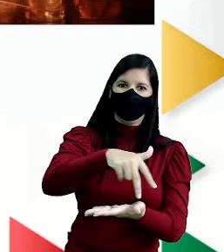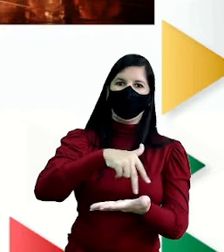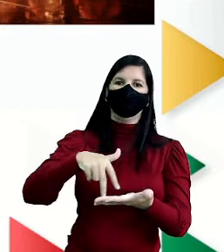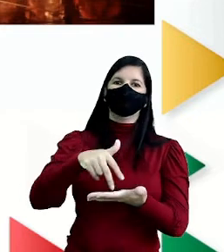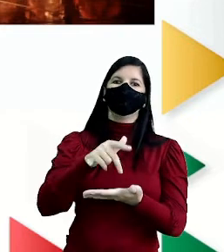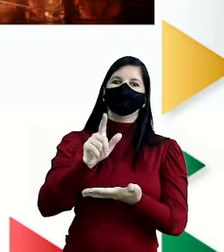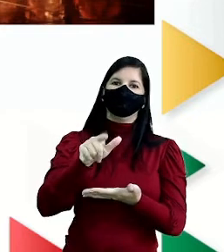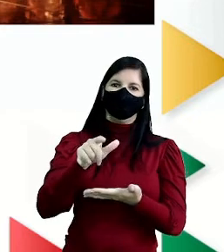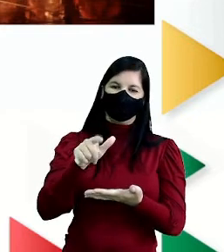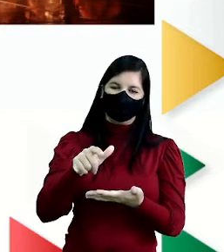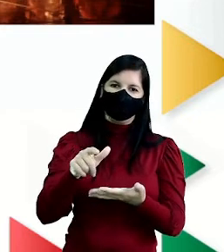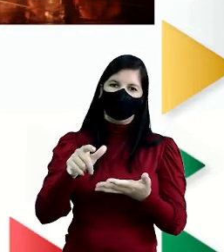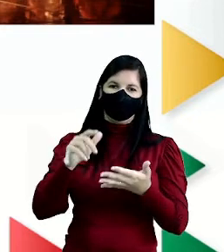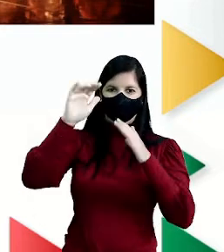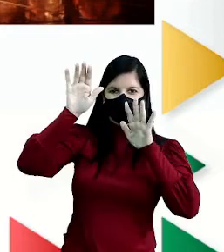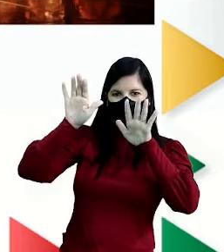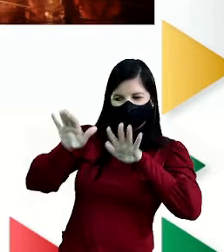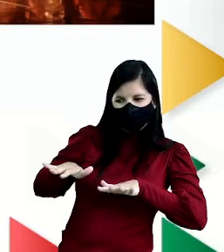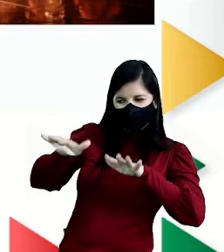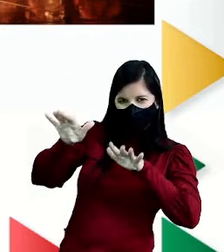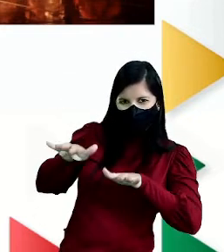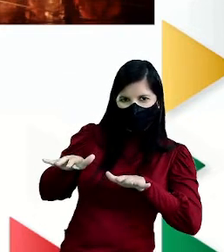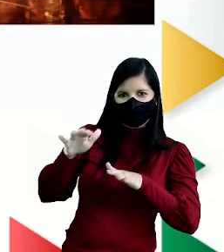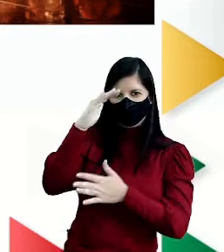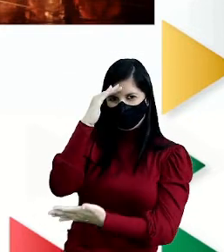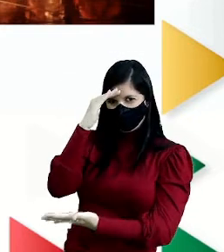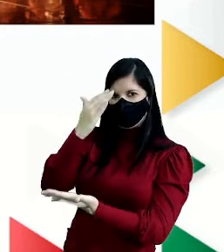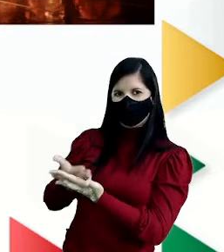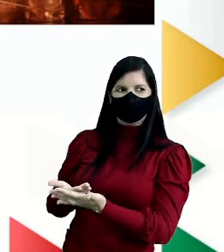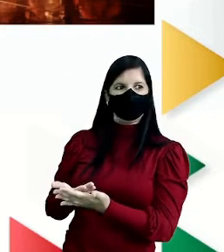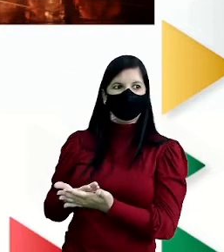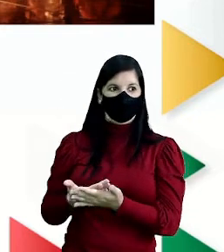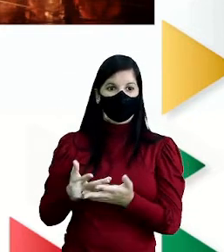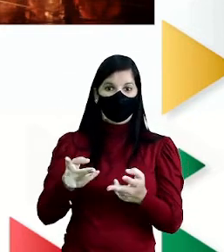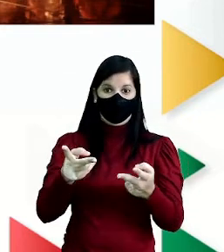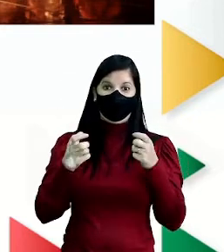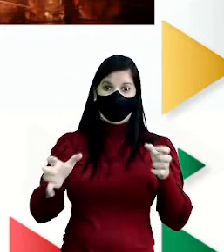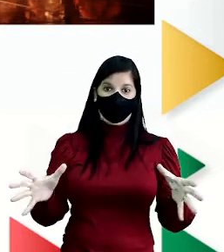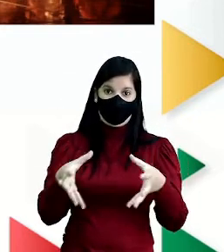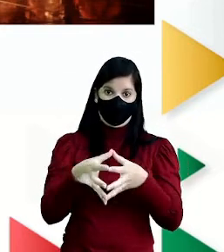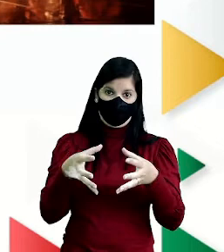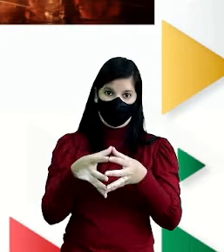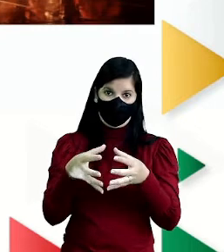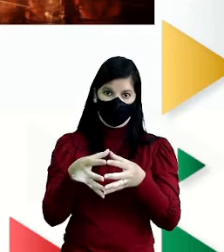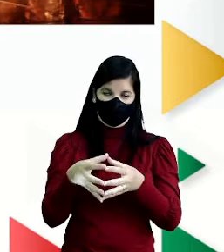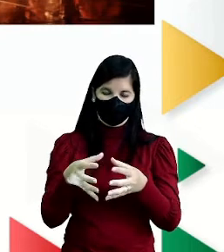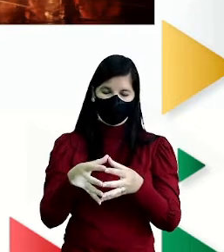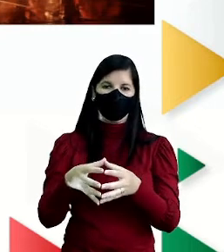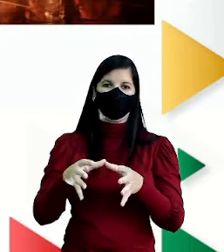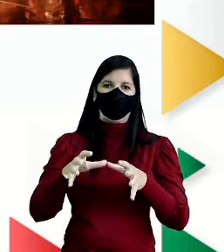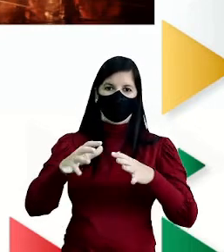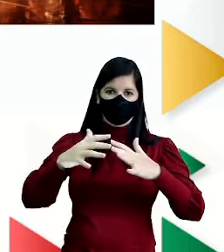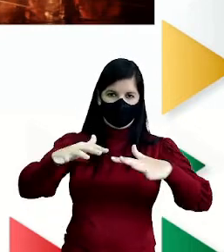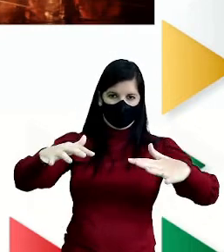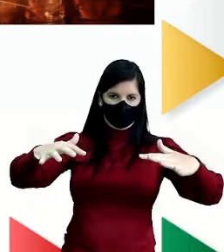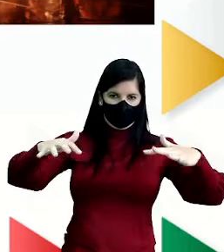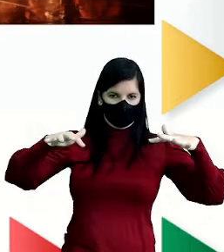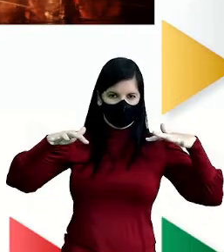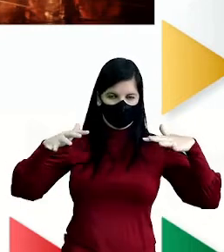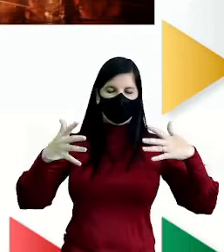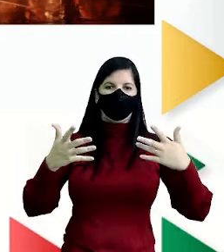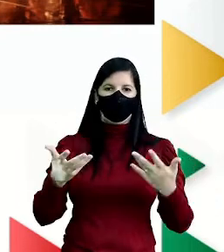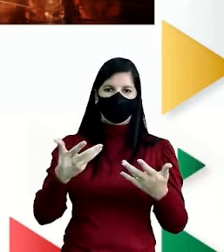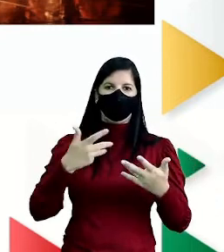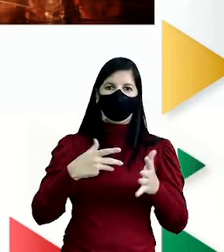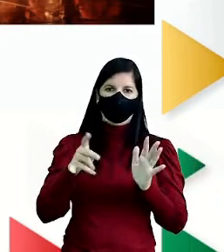a dança do cervo. Que a gente vê aí na imagem, né, um grupo de dançarinos, né, com essa dança del venado. É de